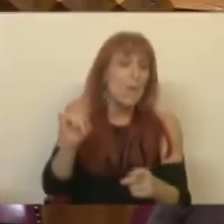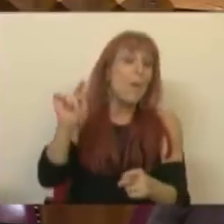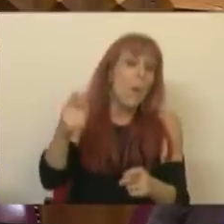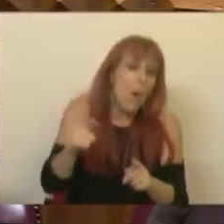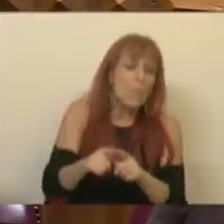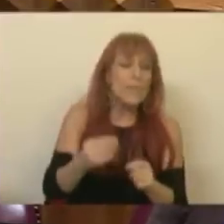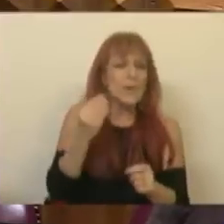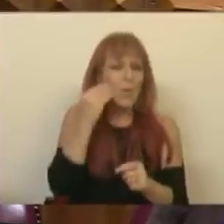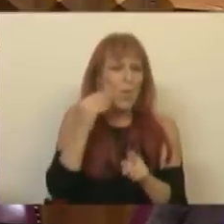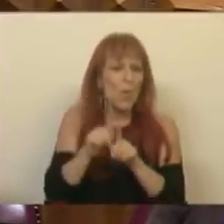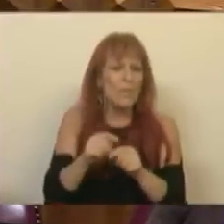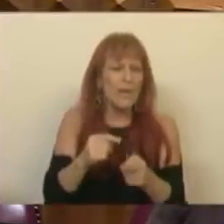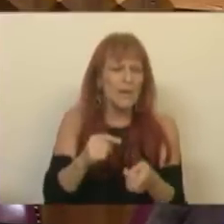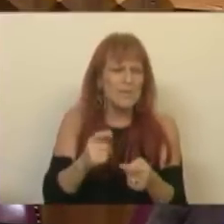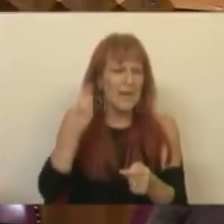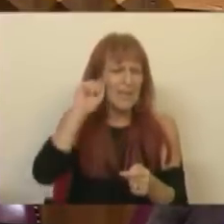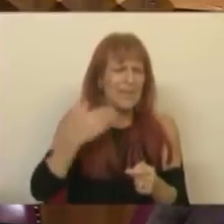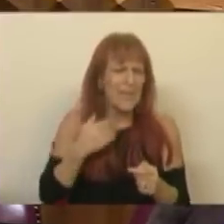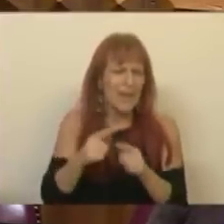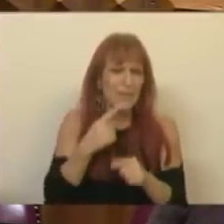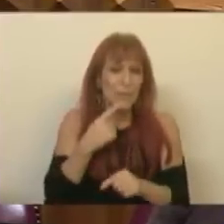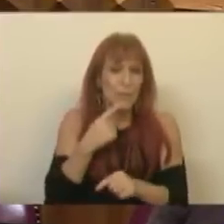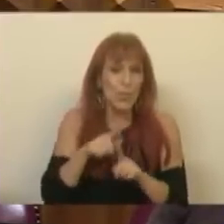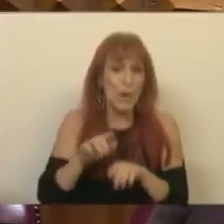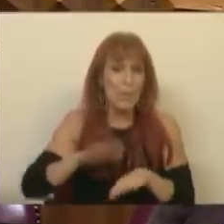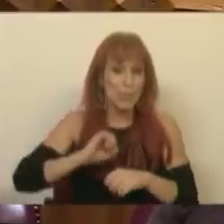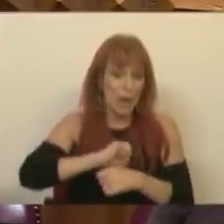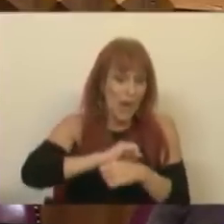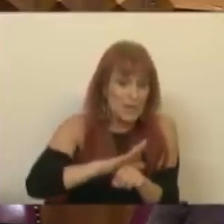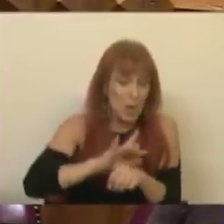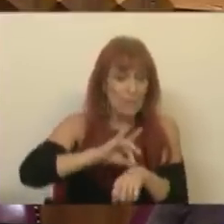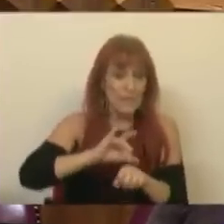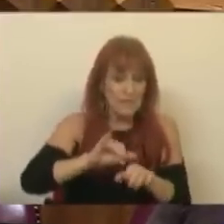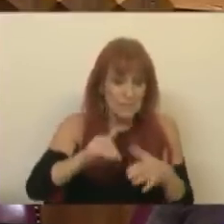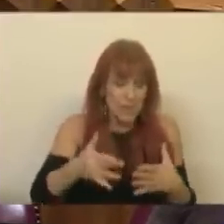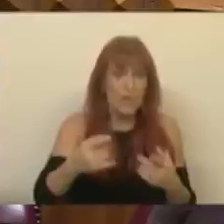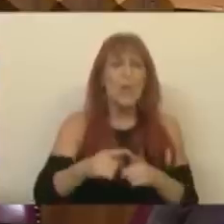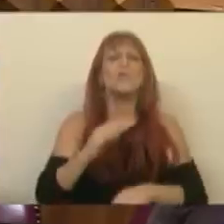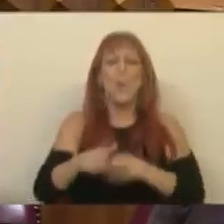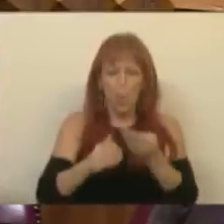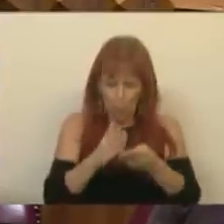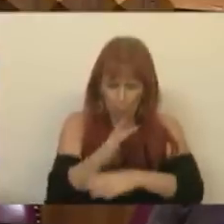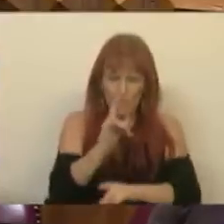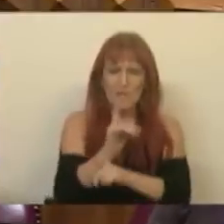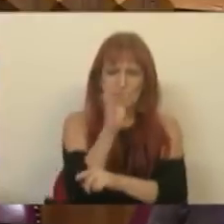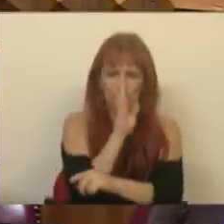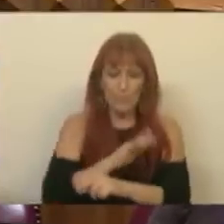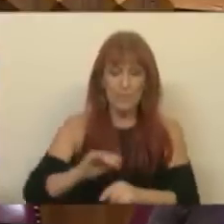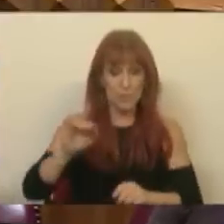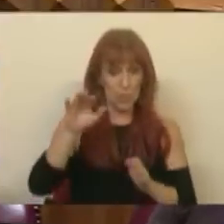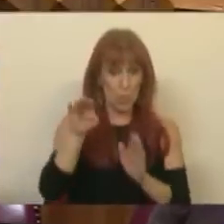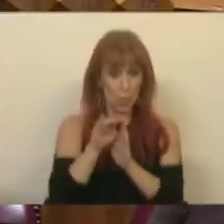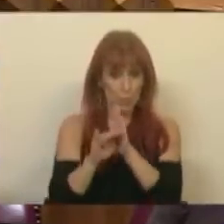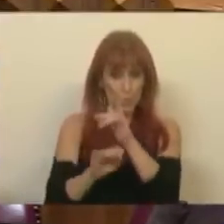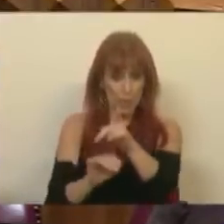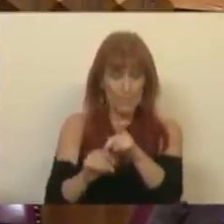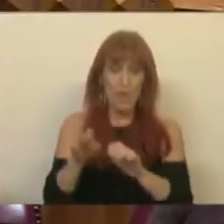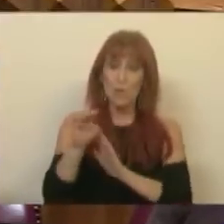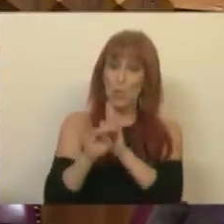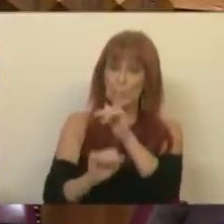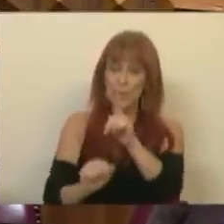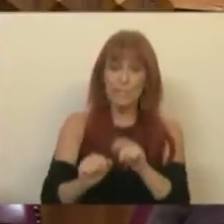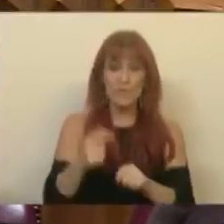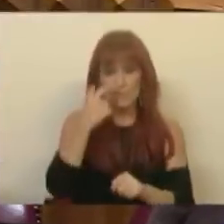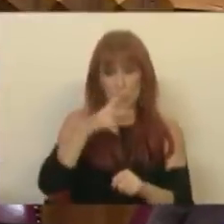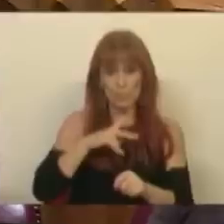do procedimento é fissivo apesar de covid e da pandemia temos que continuado a executar o programa e um programa